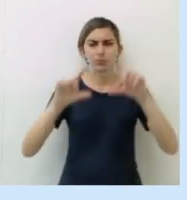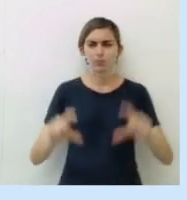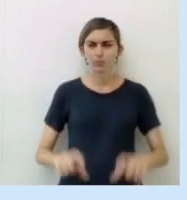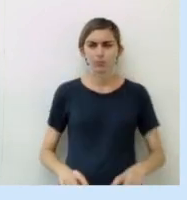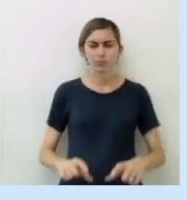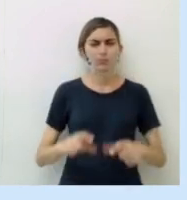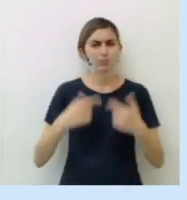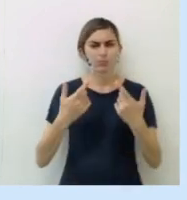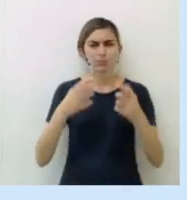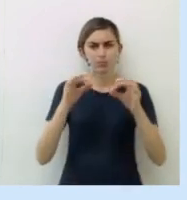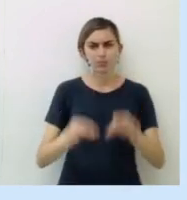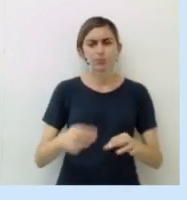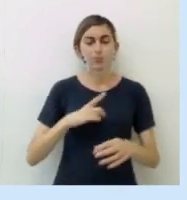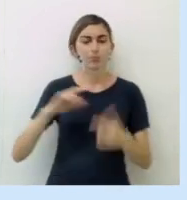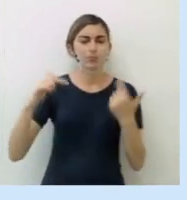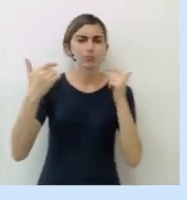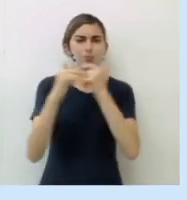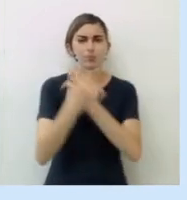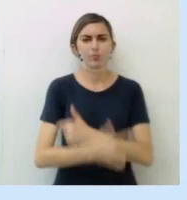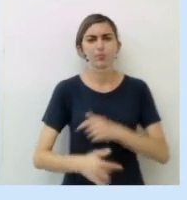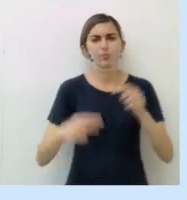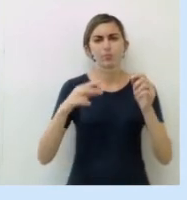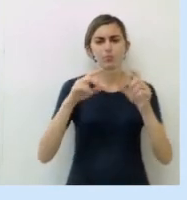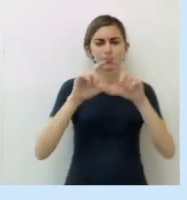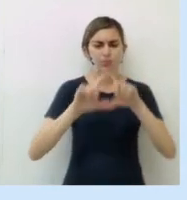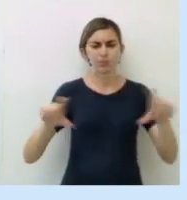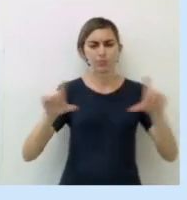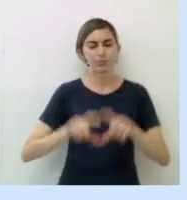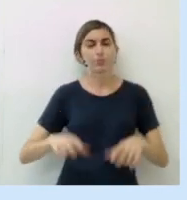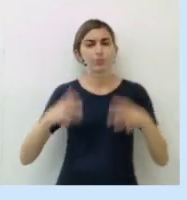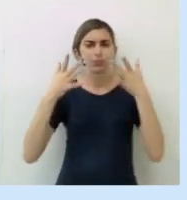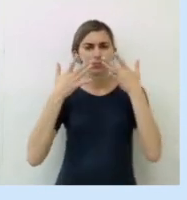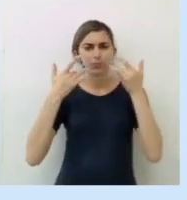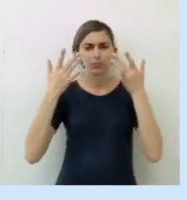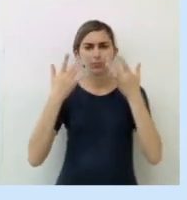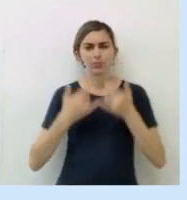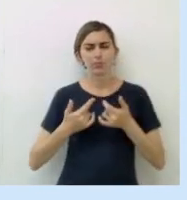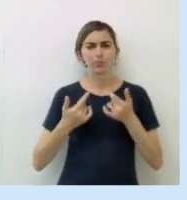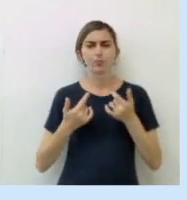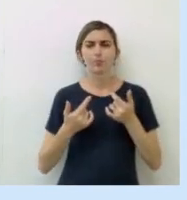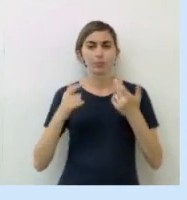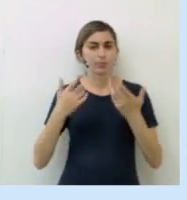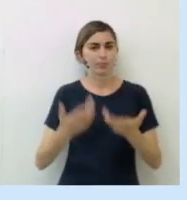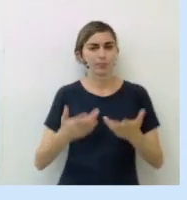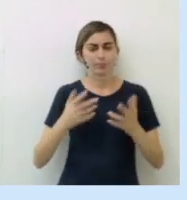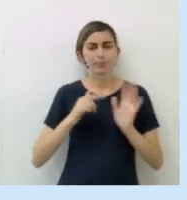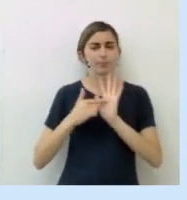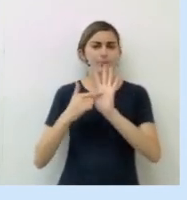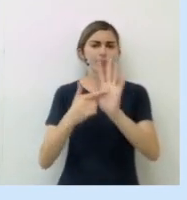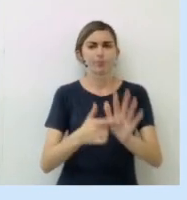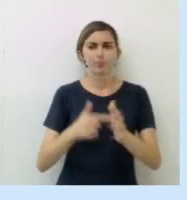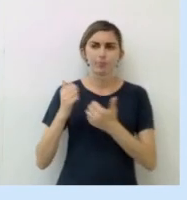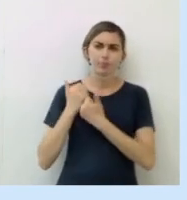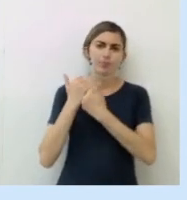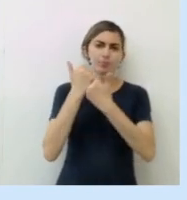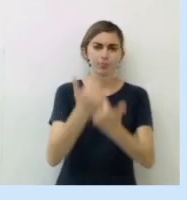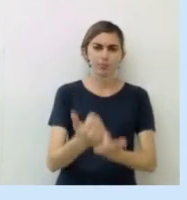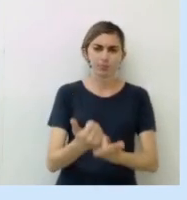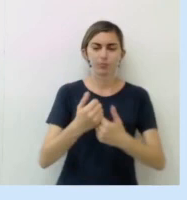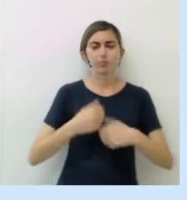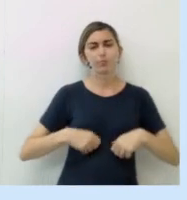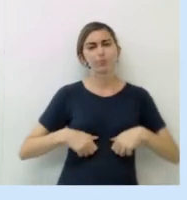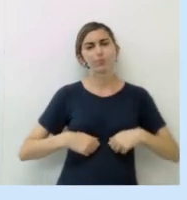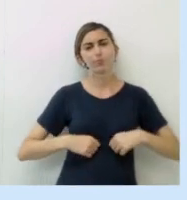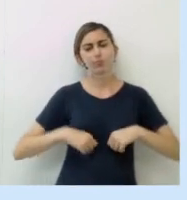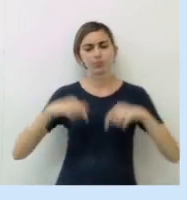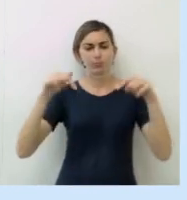parágrafo, certo? O lírico, o verso, e o dramático, teatro, representação. E